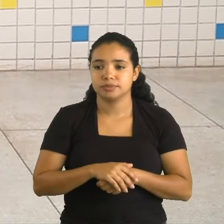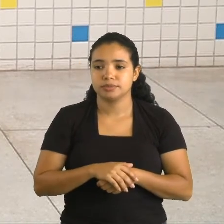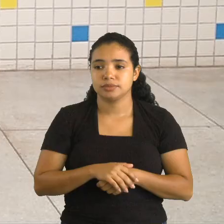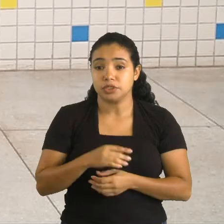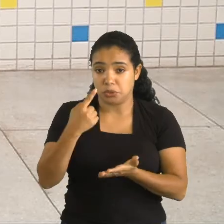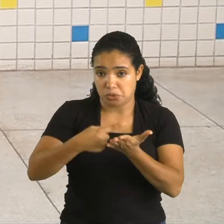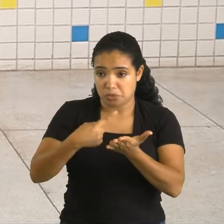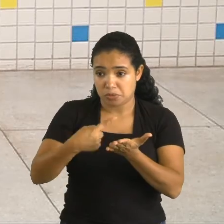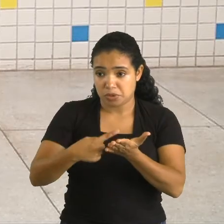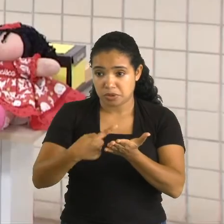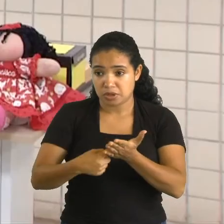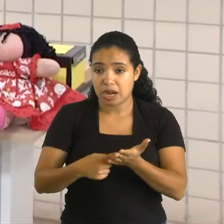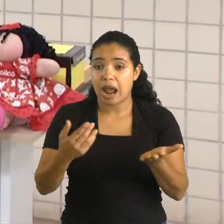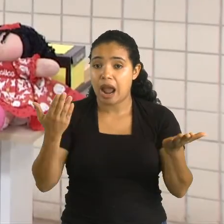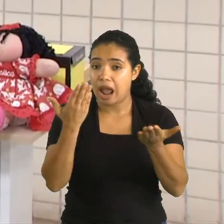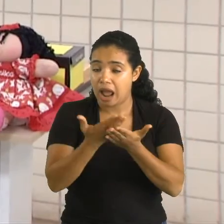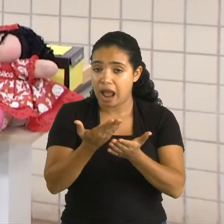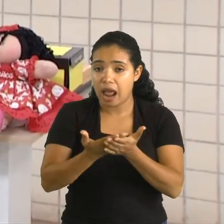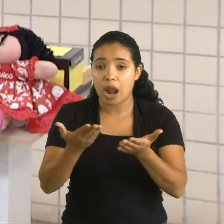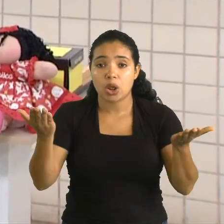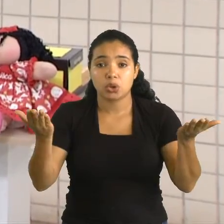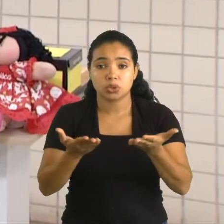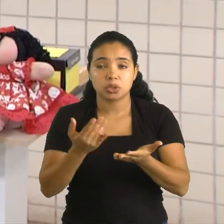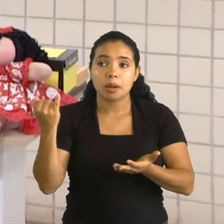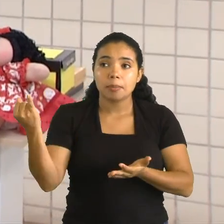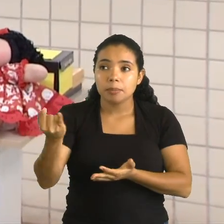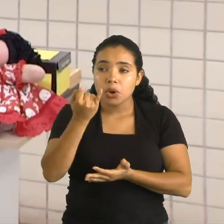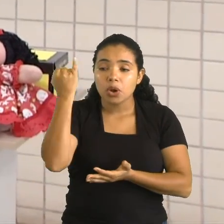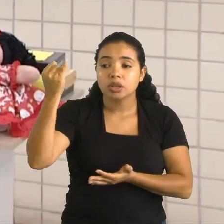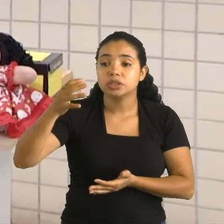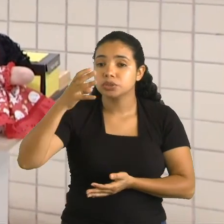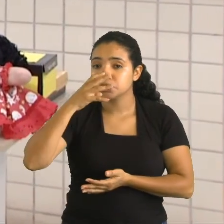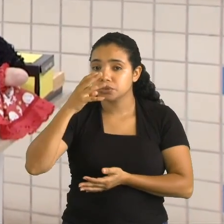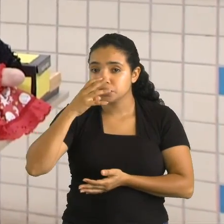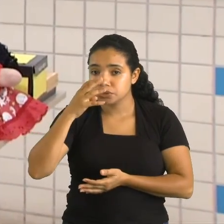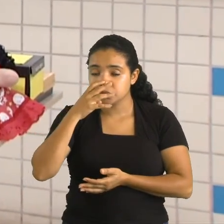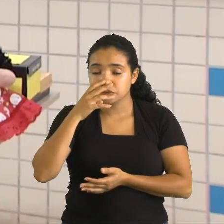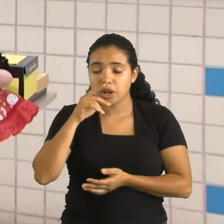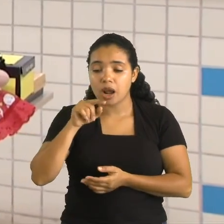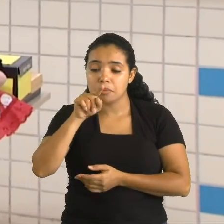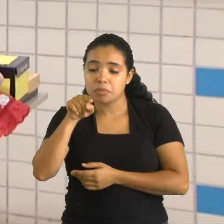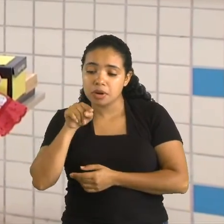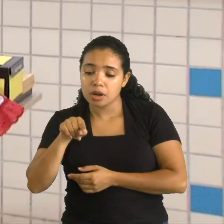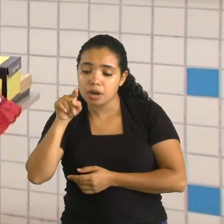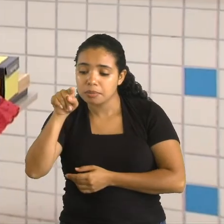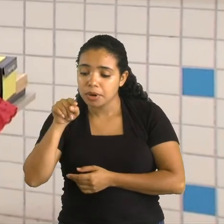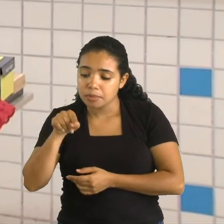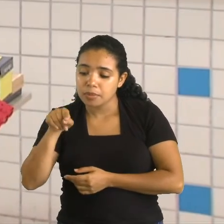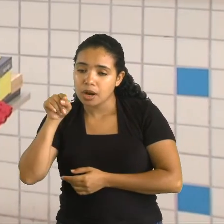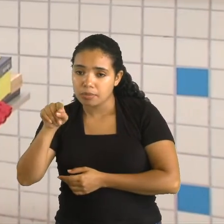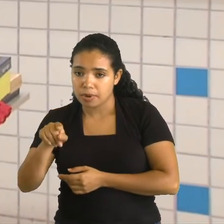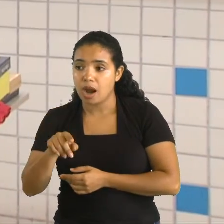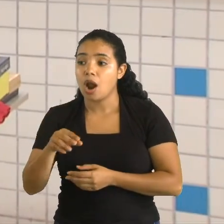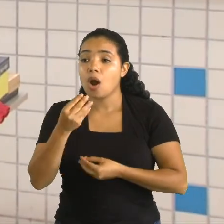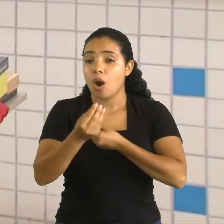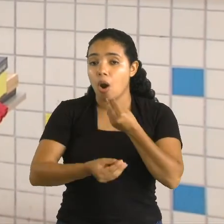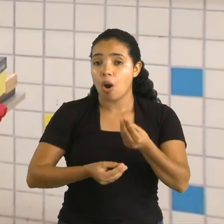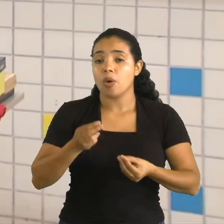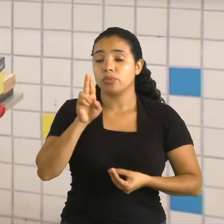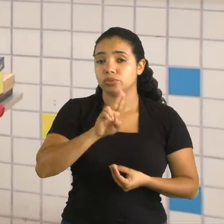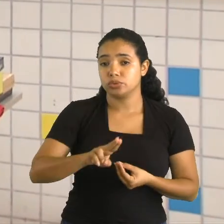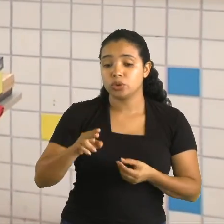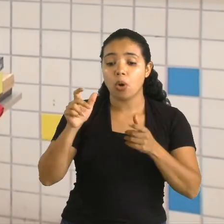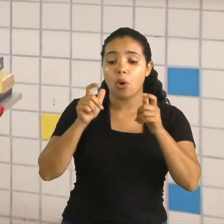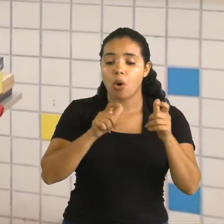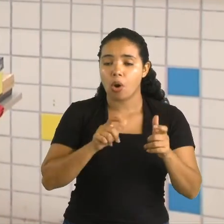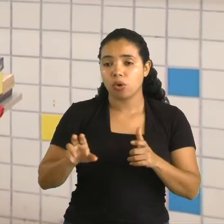de hoje, nós estudamos a importância de observar os sinais de pontuação. Onde utilizar, como utilizar